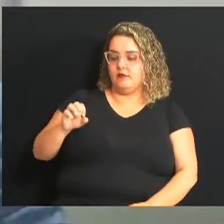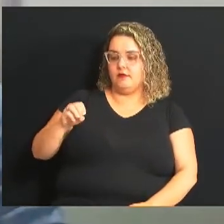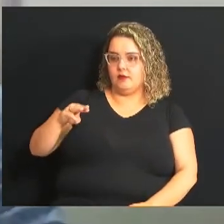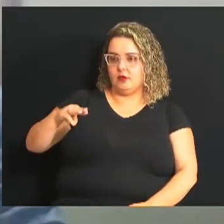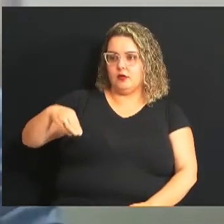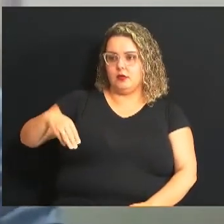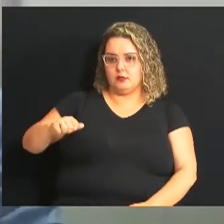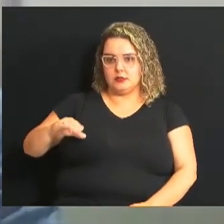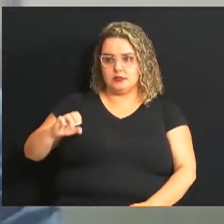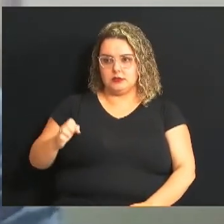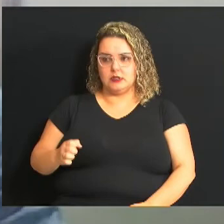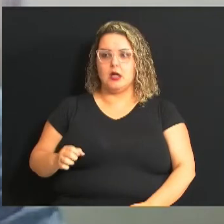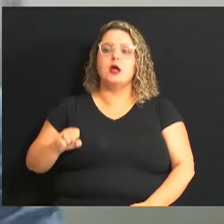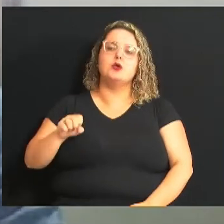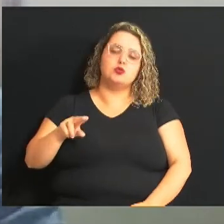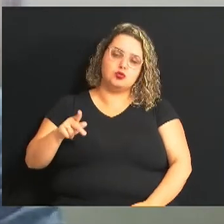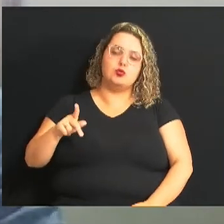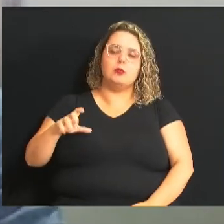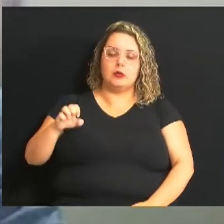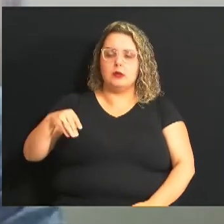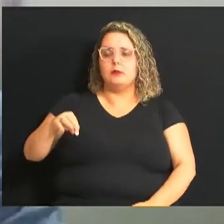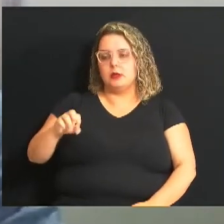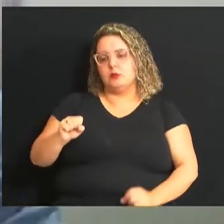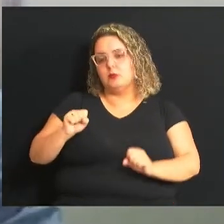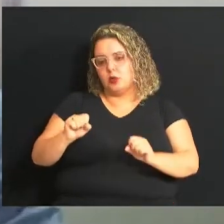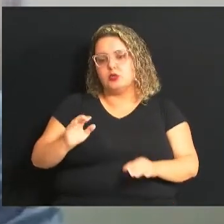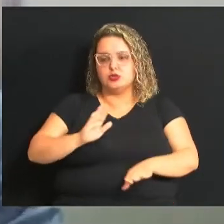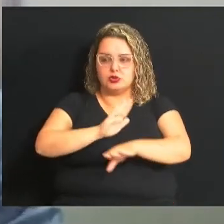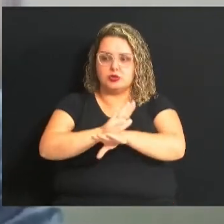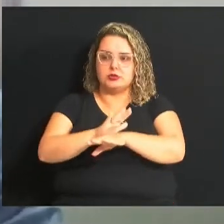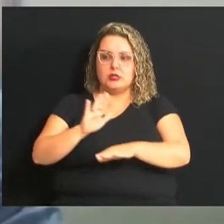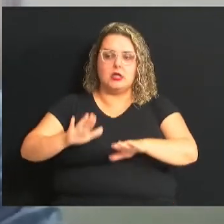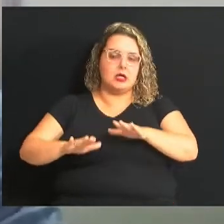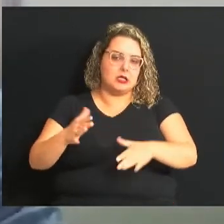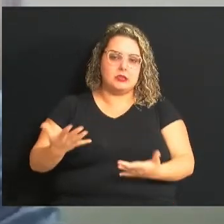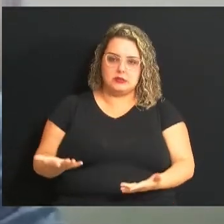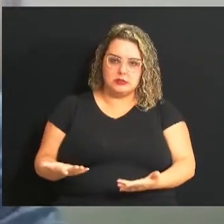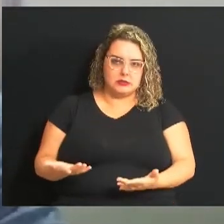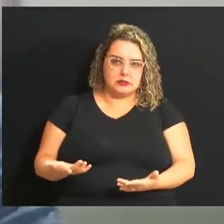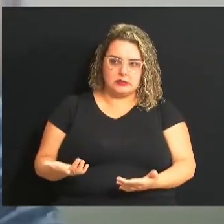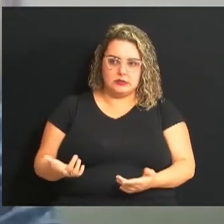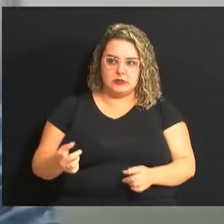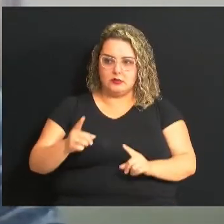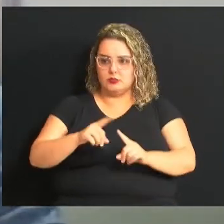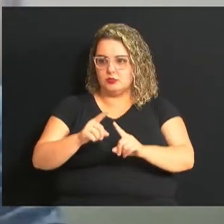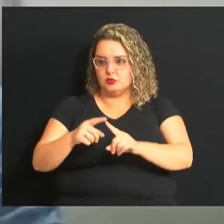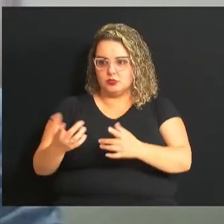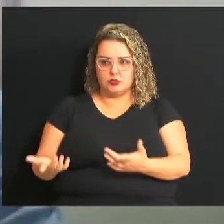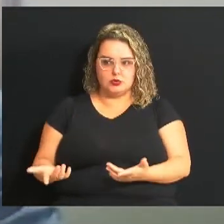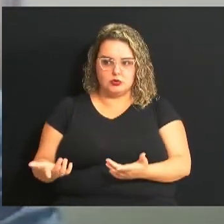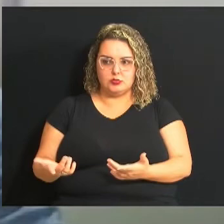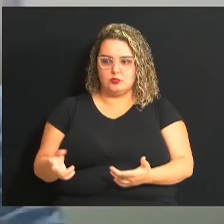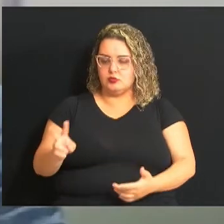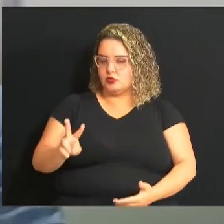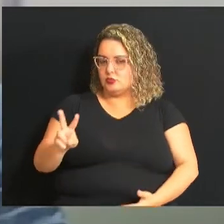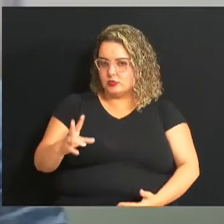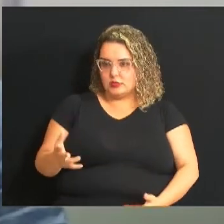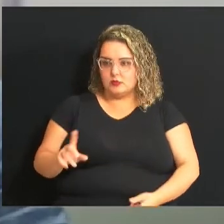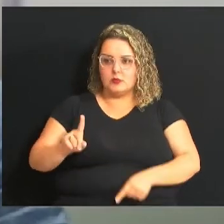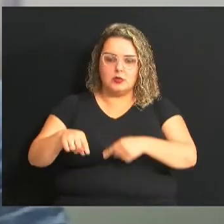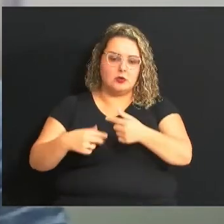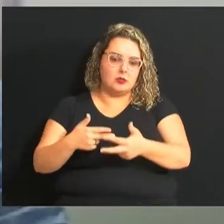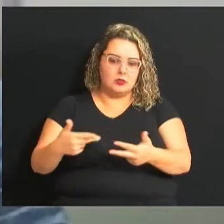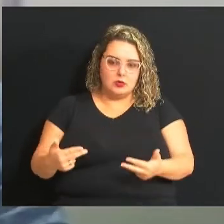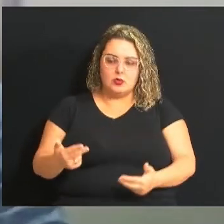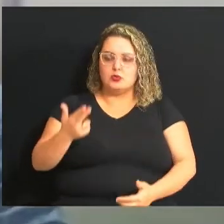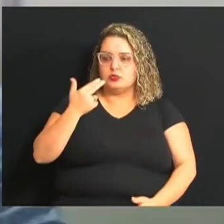muito. Ou a não ser que você tenha, às vezes, defasagem de algum tipo de vitamina, alguma coisa que o seu